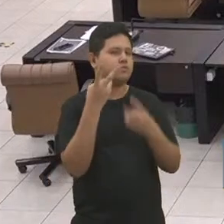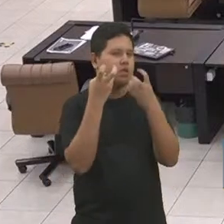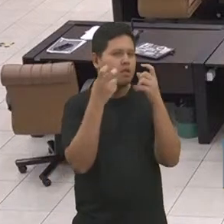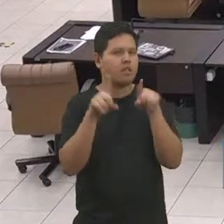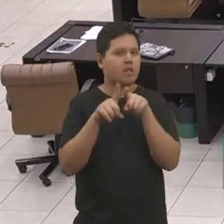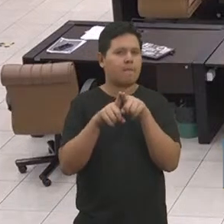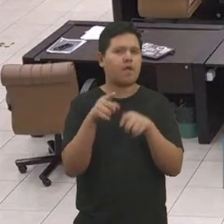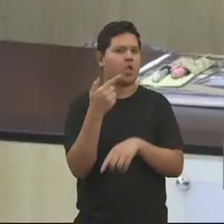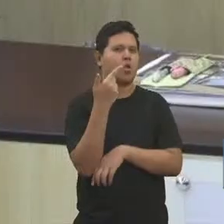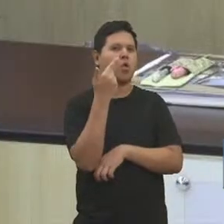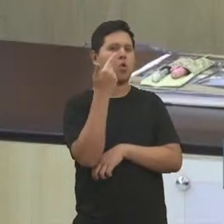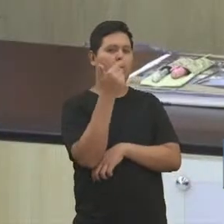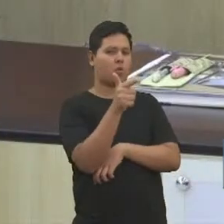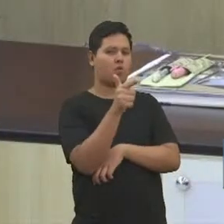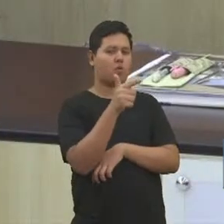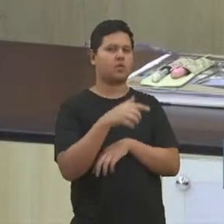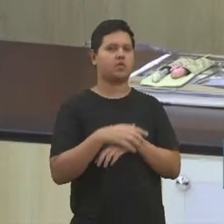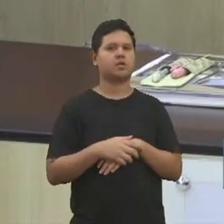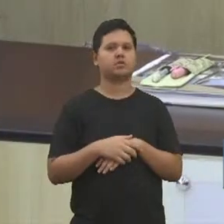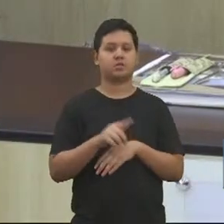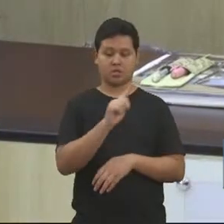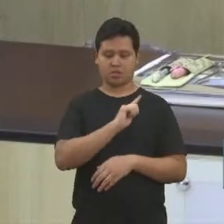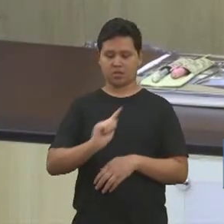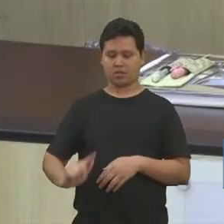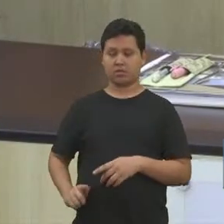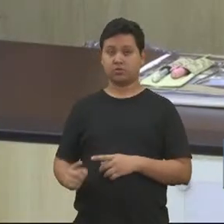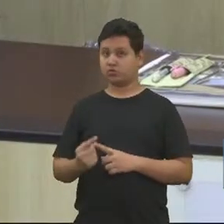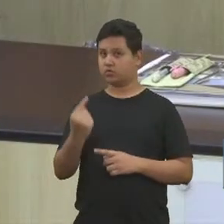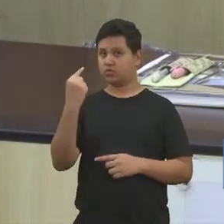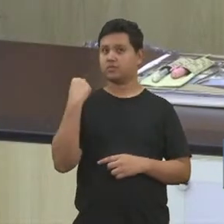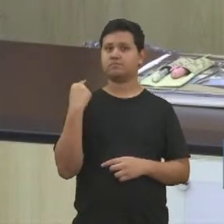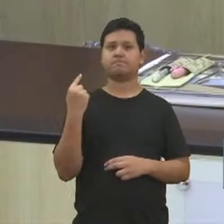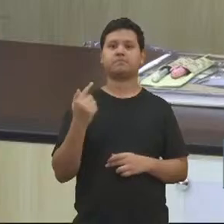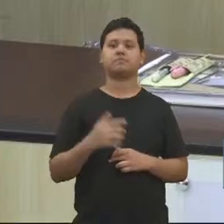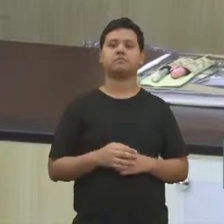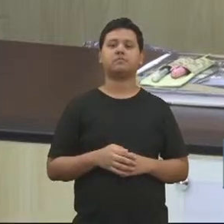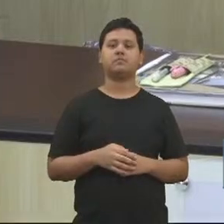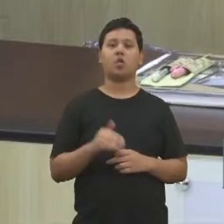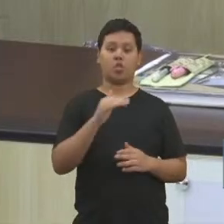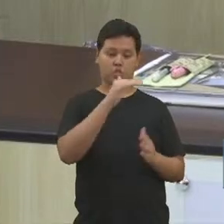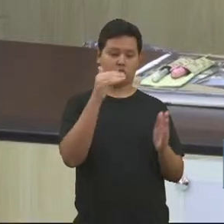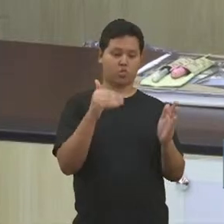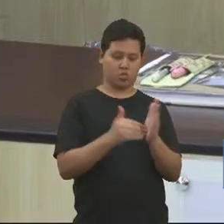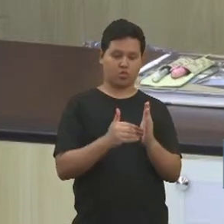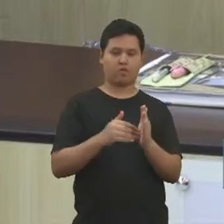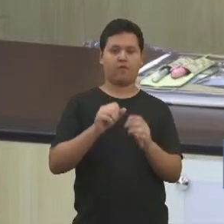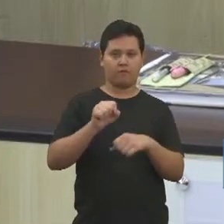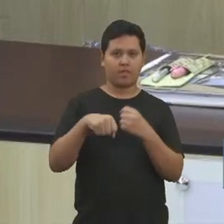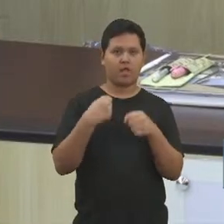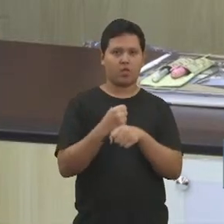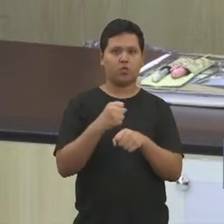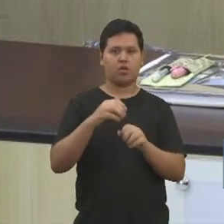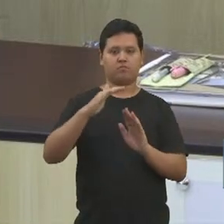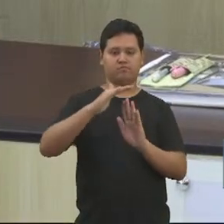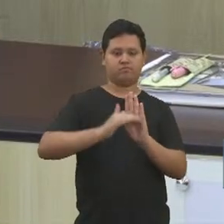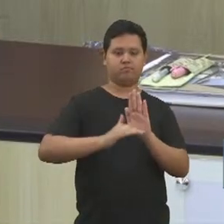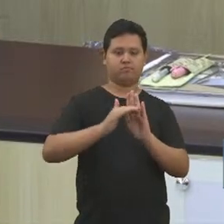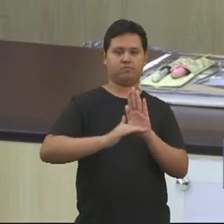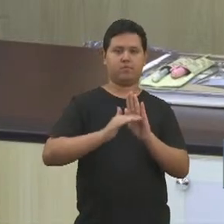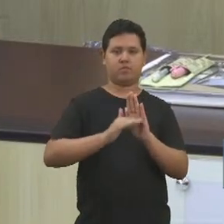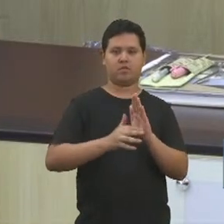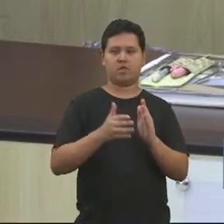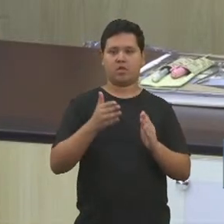em outras gestões havia sempre, no final do ano, eles reduziam a carga horária